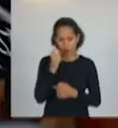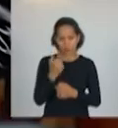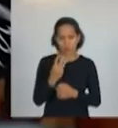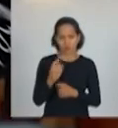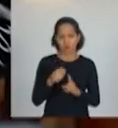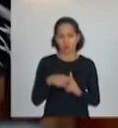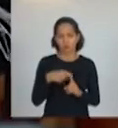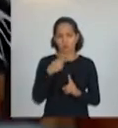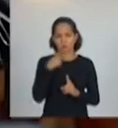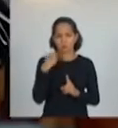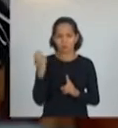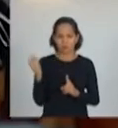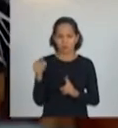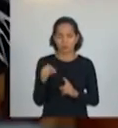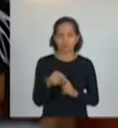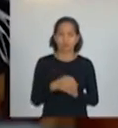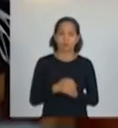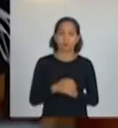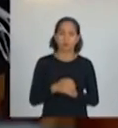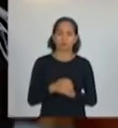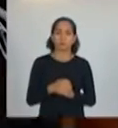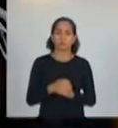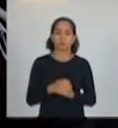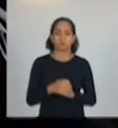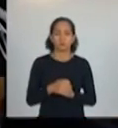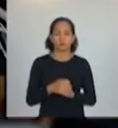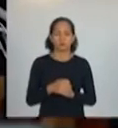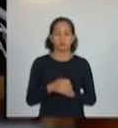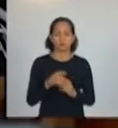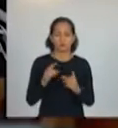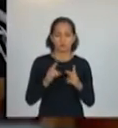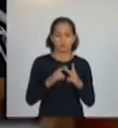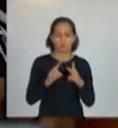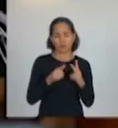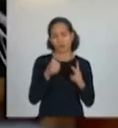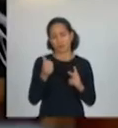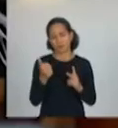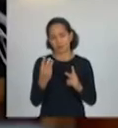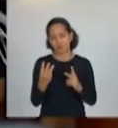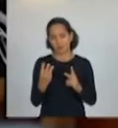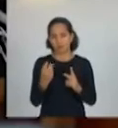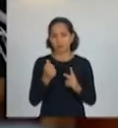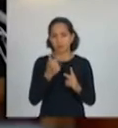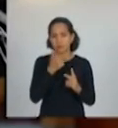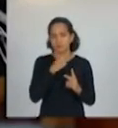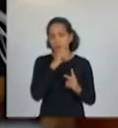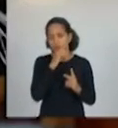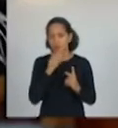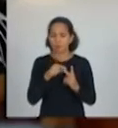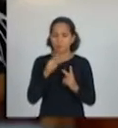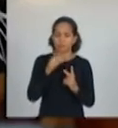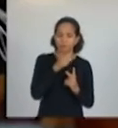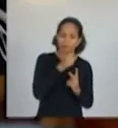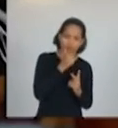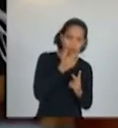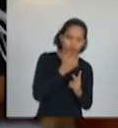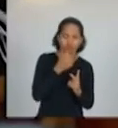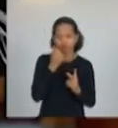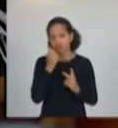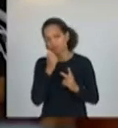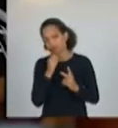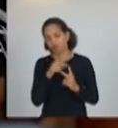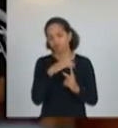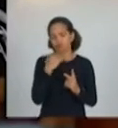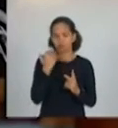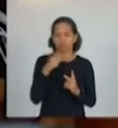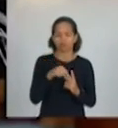Laurita conhece Fedzen, faleceu também dia 13 de maio, pai do nosso amigo Luiz Carlos, presidente da